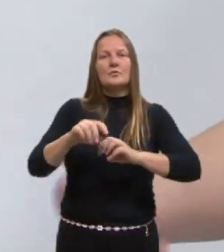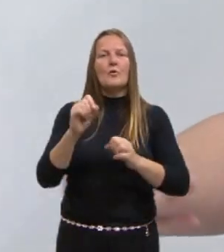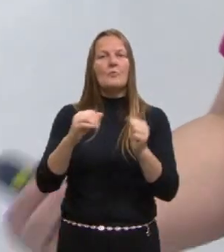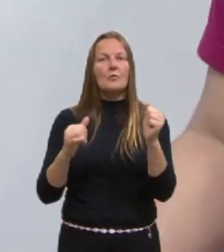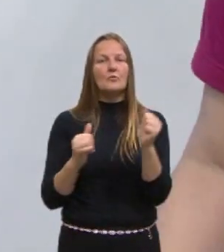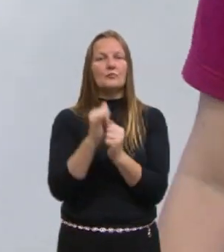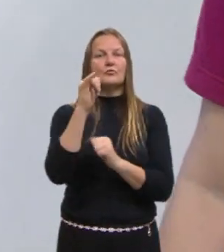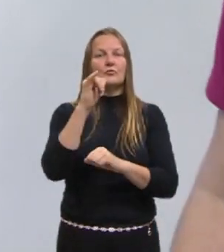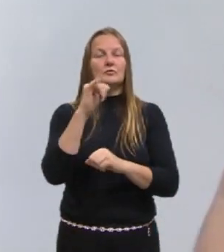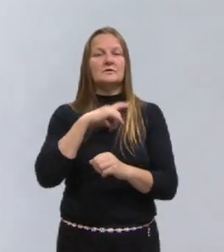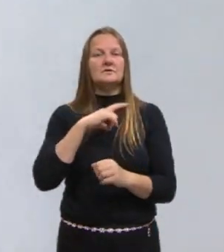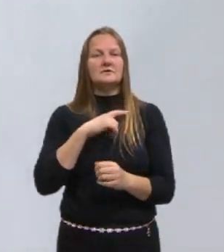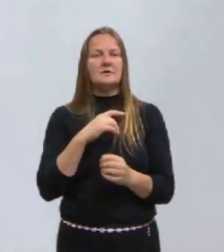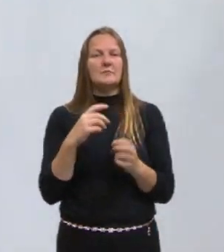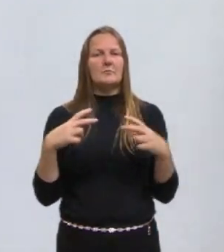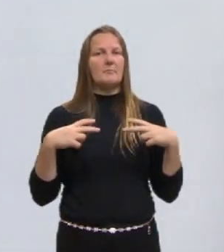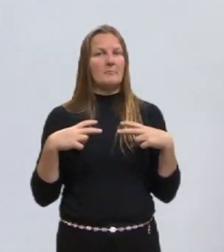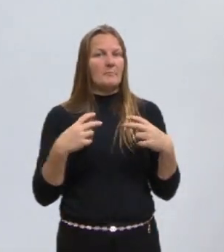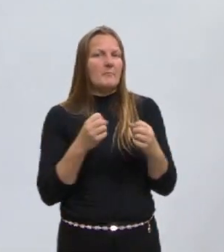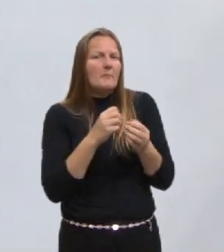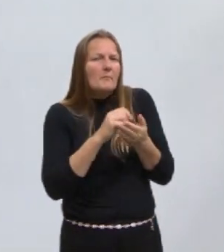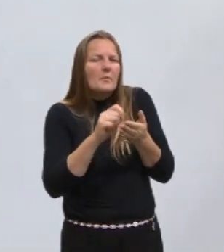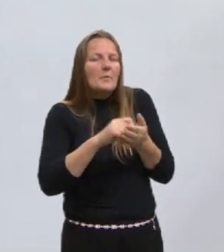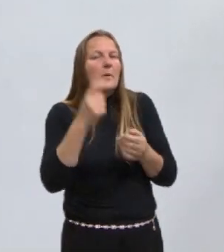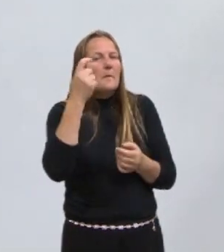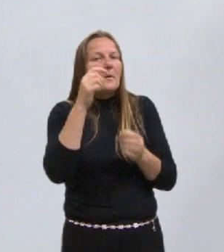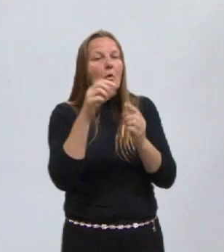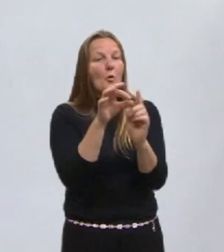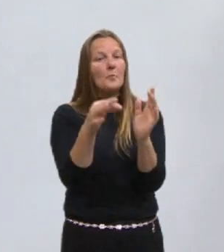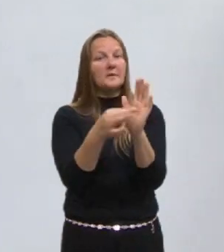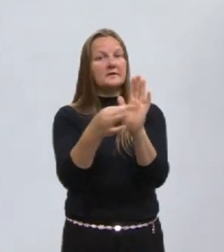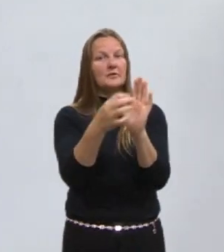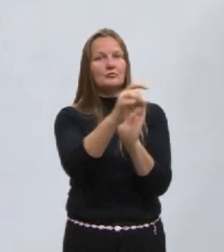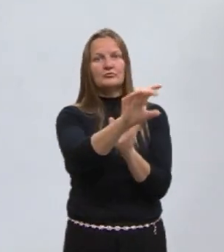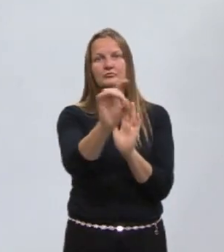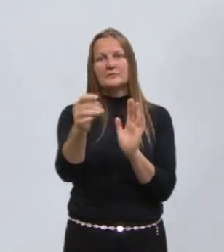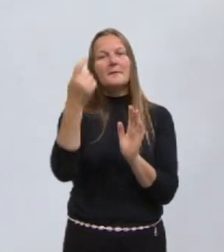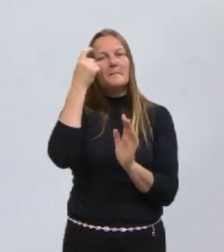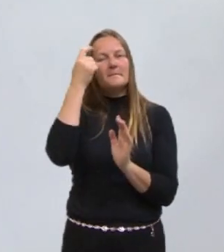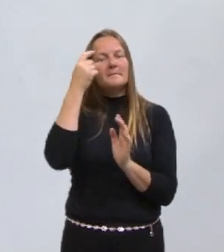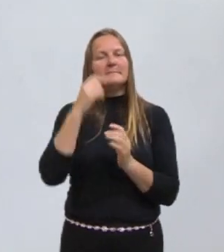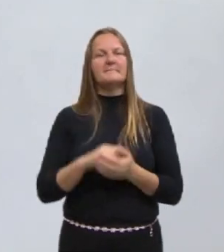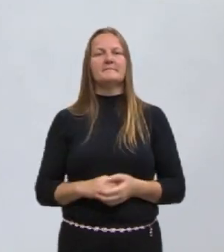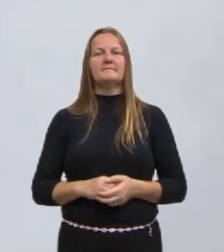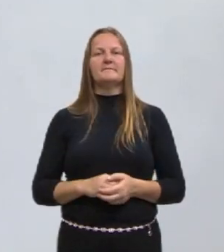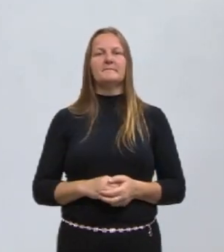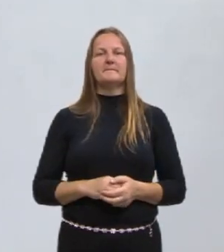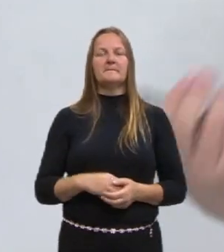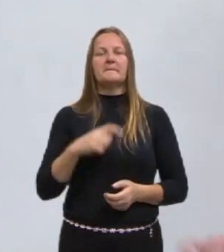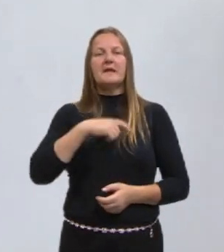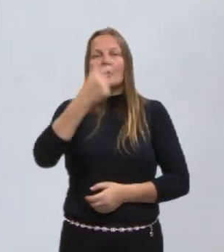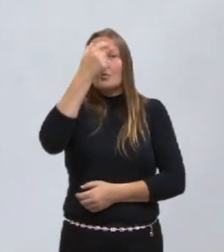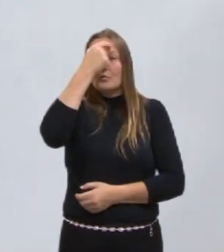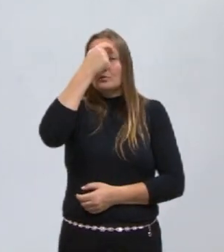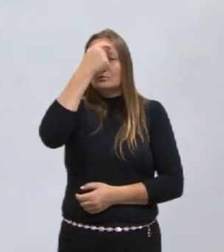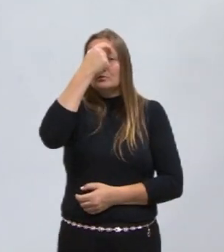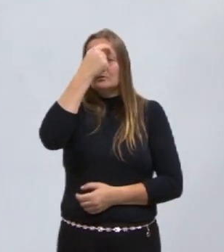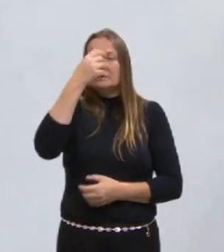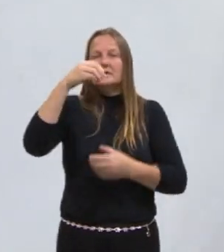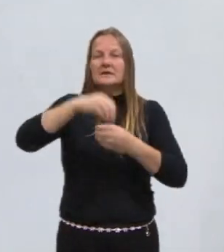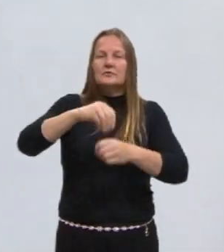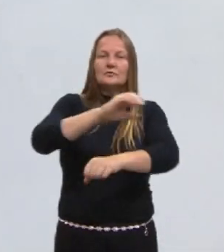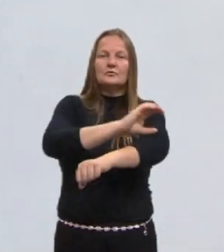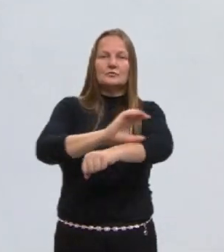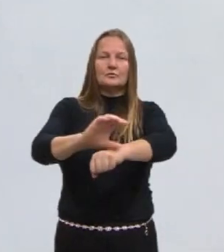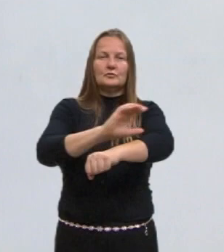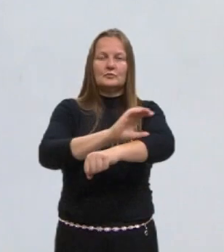essa modalidade, o que eles pensavam sobre ela, né? Isso é importante para se ter uma conscientização dentro do curso, né? O